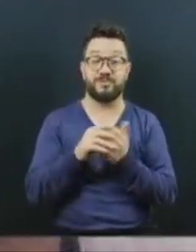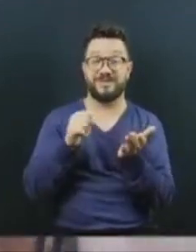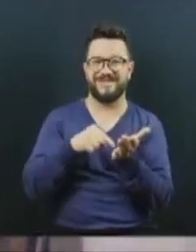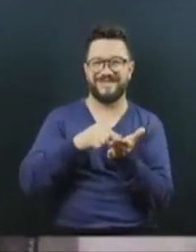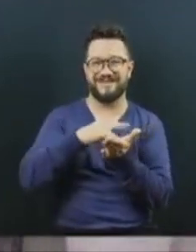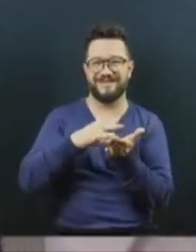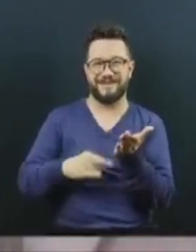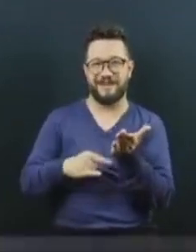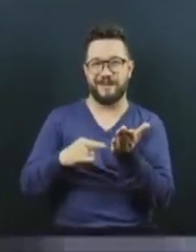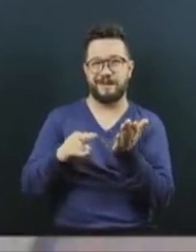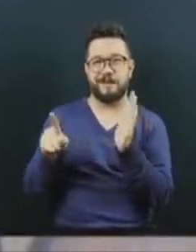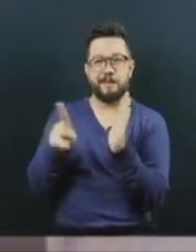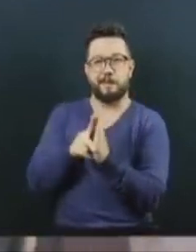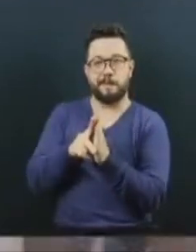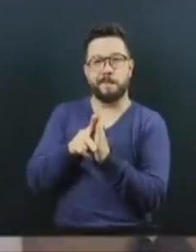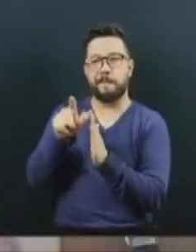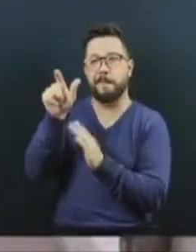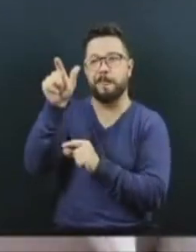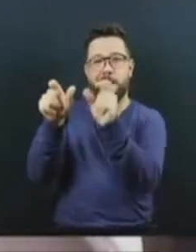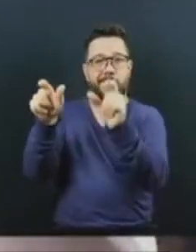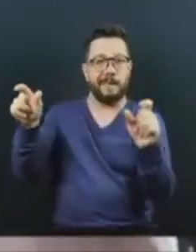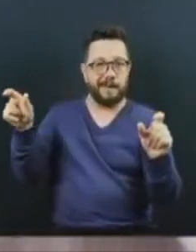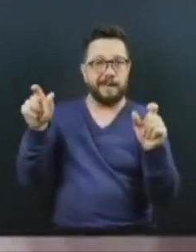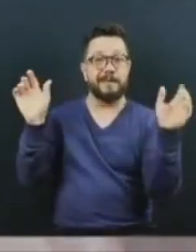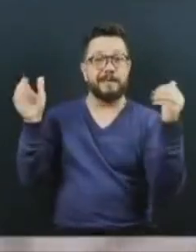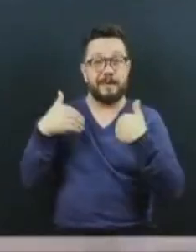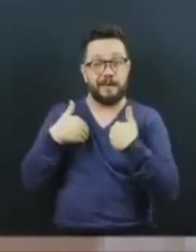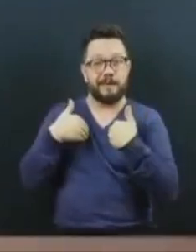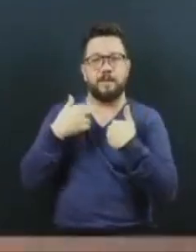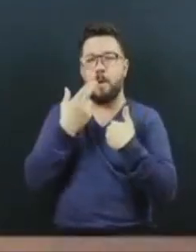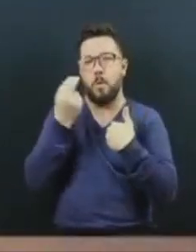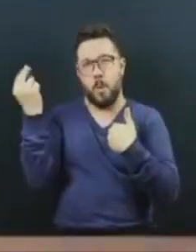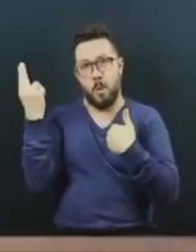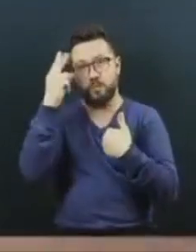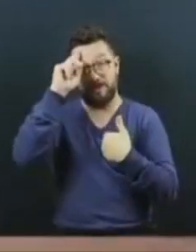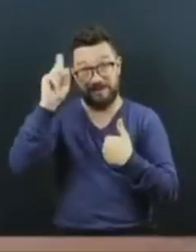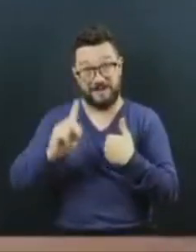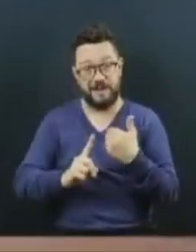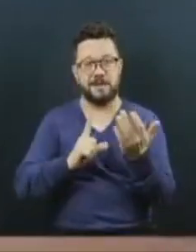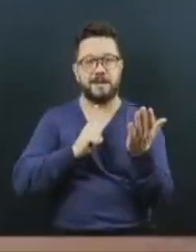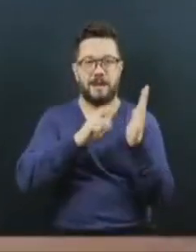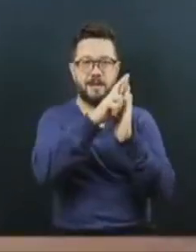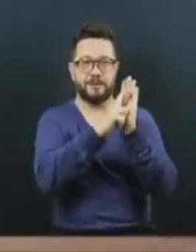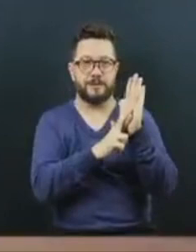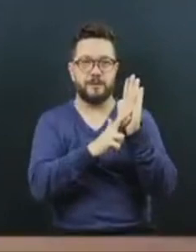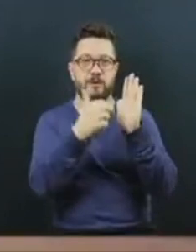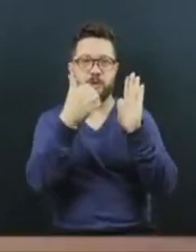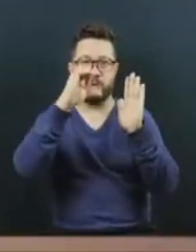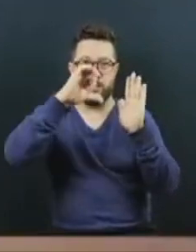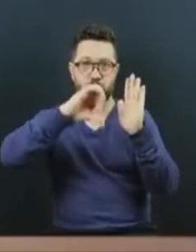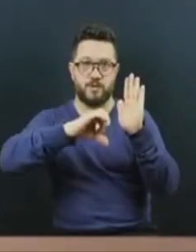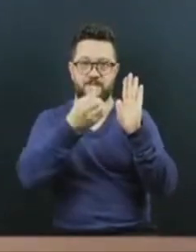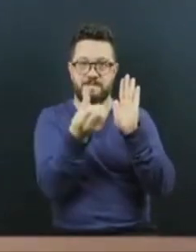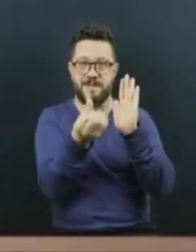específico em vagas de pessoas com deficiência está regulamentada pela resolução 965 de 2022 da contran e nós